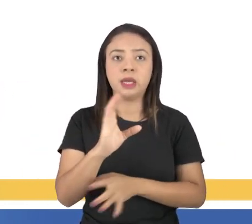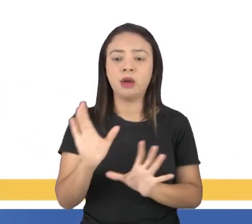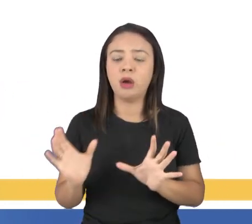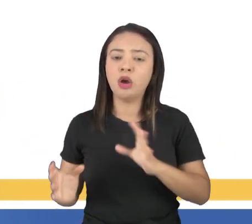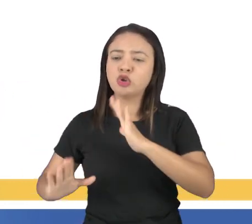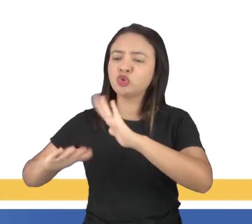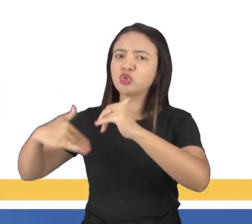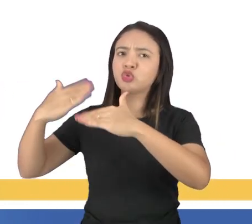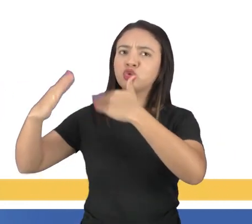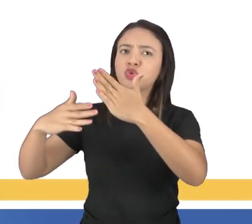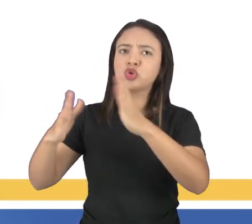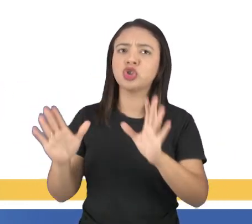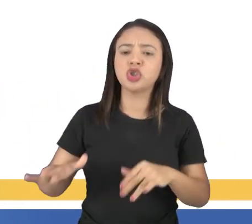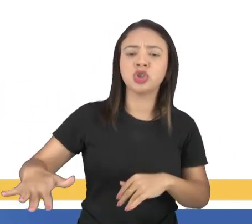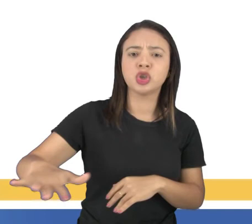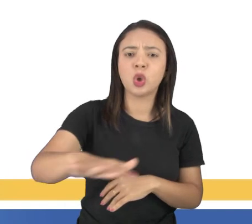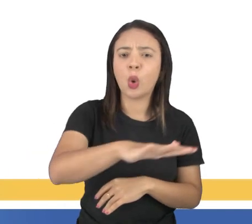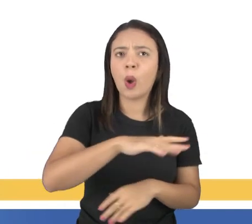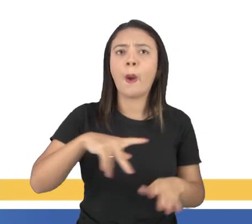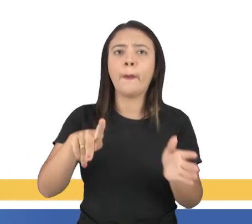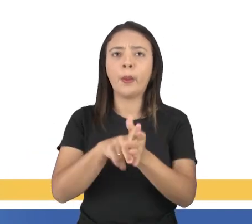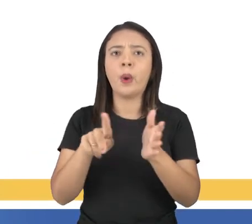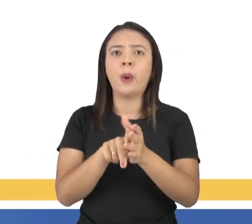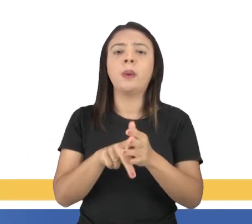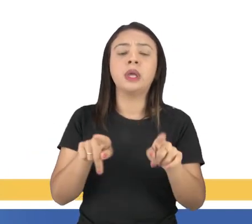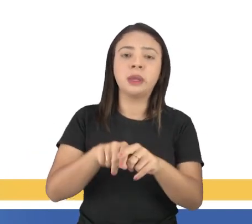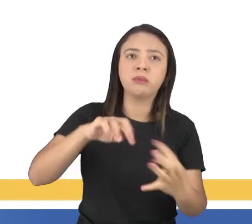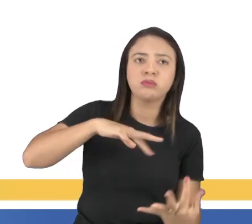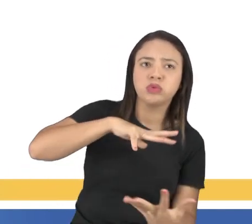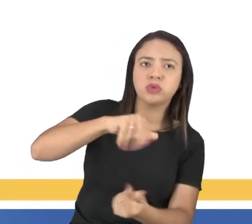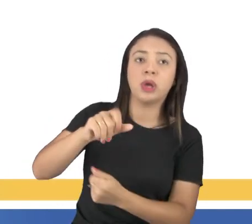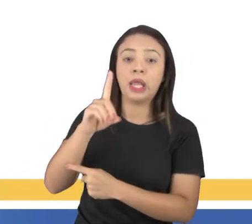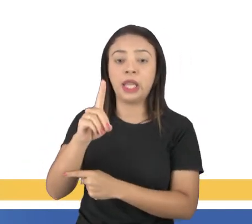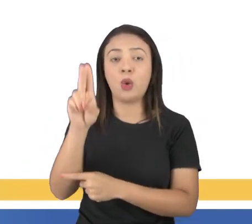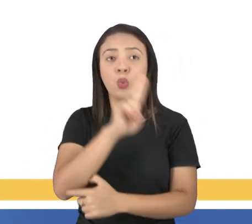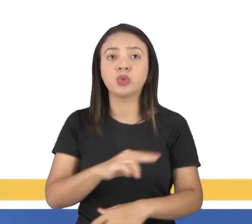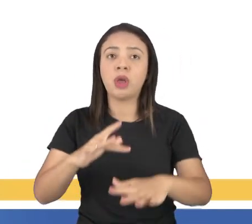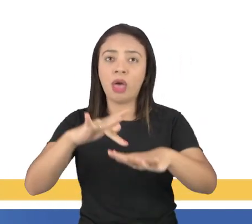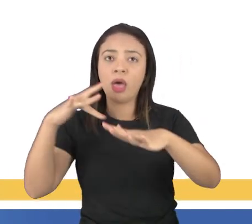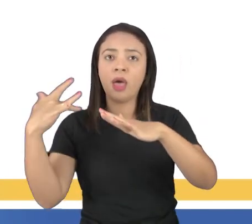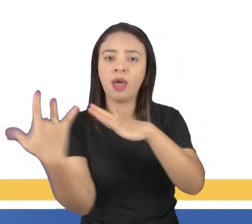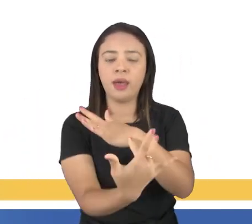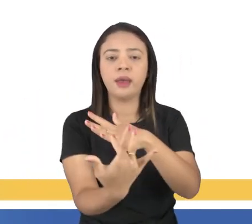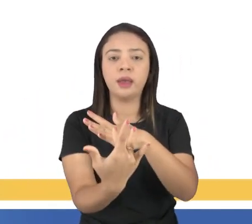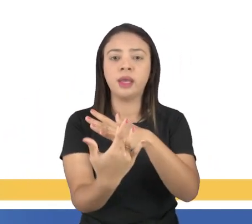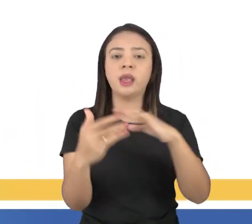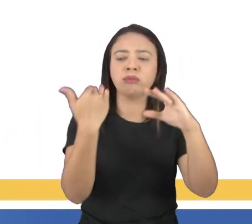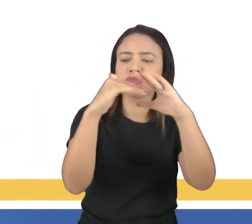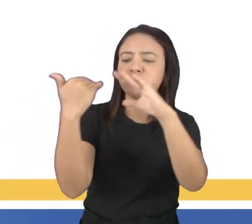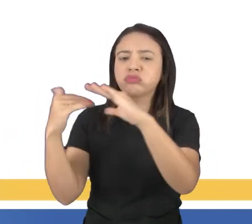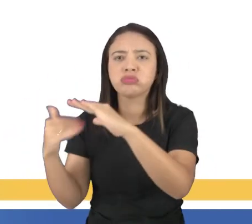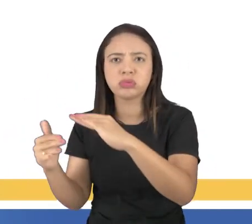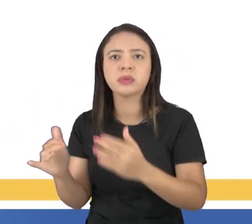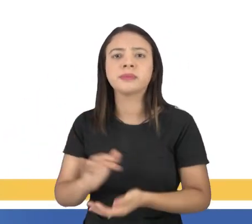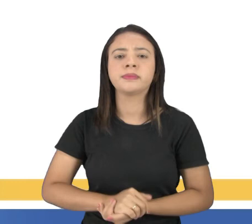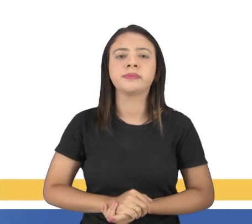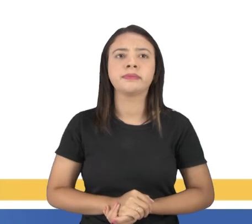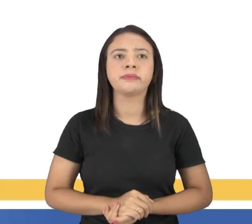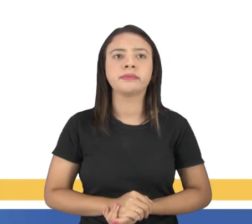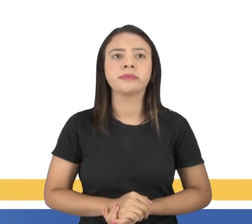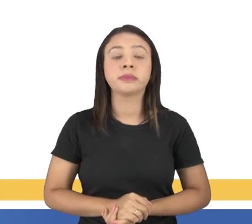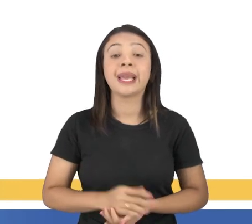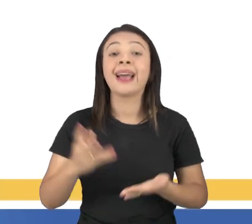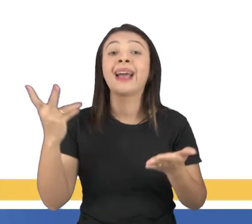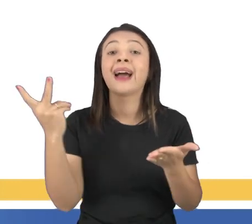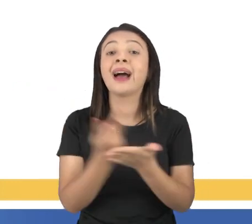e globais, ou D, utilização de ferramentas da internet para a divulgação de reivindicações. A alternativa incorreta,